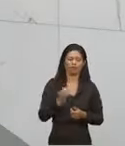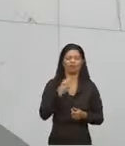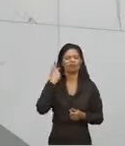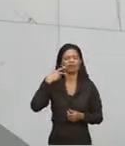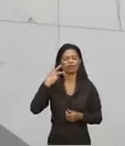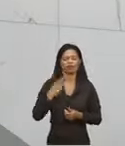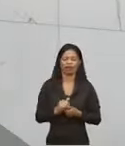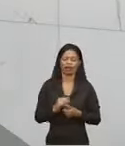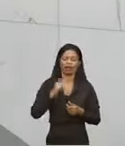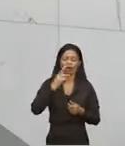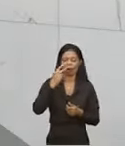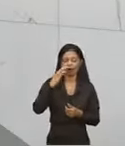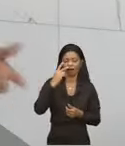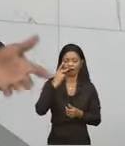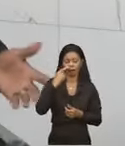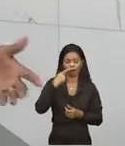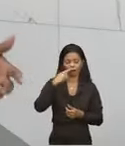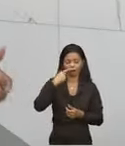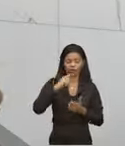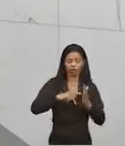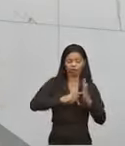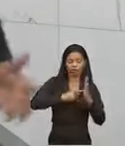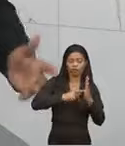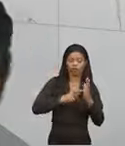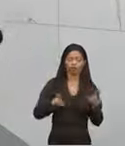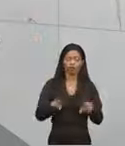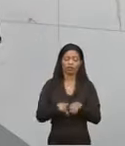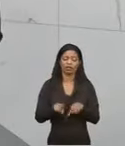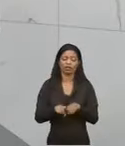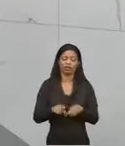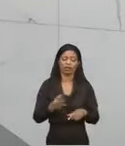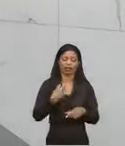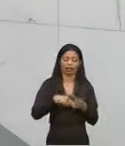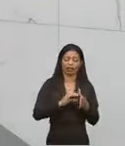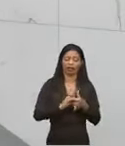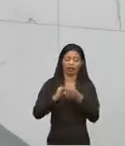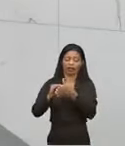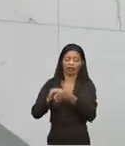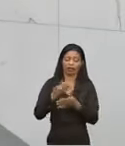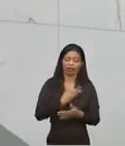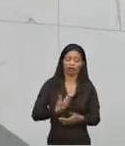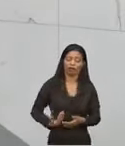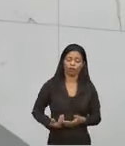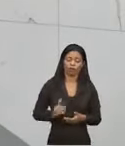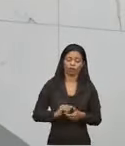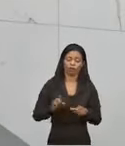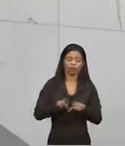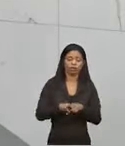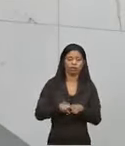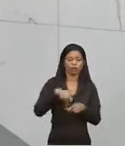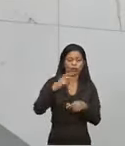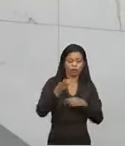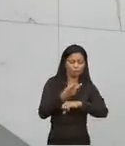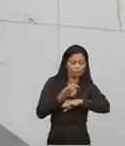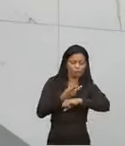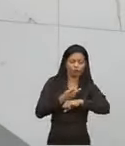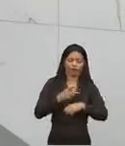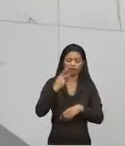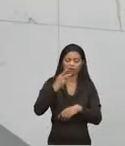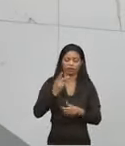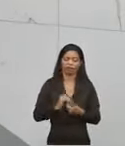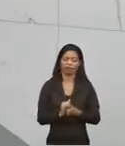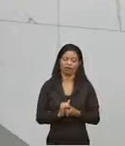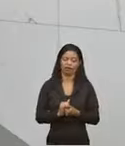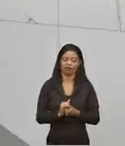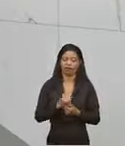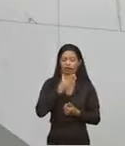Dantinho, e leve o governador, tá ele aí, vamos lá, Eu vou procurar essa fala, o Jerônimo, para poder nós ir lá na